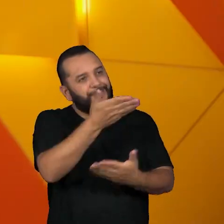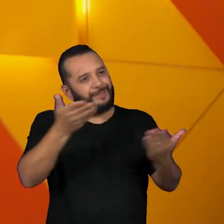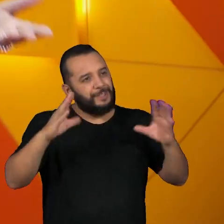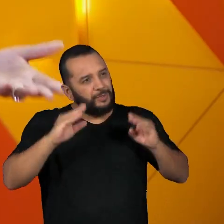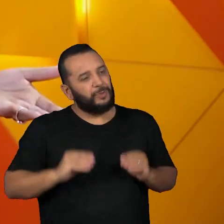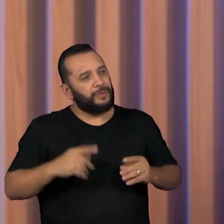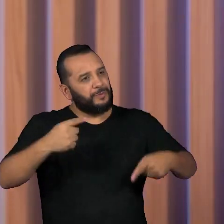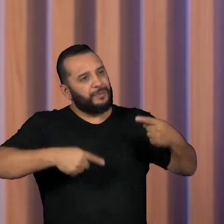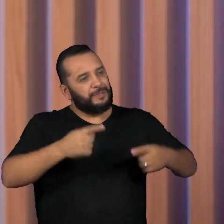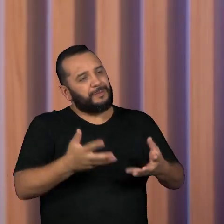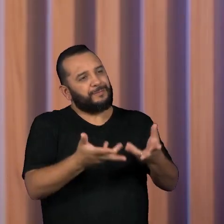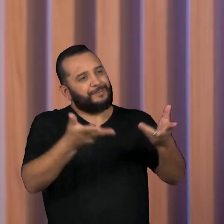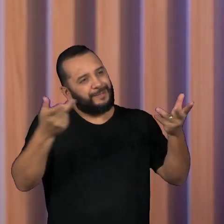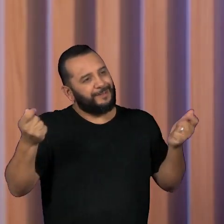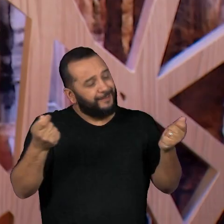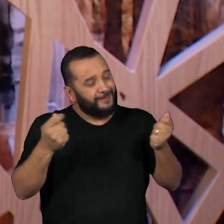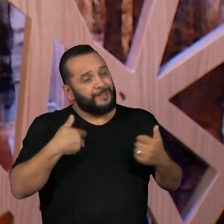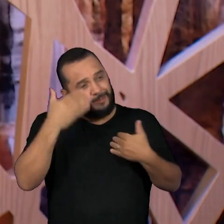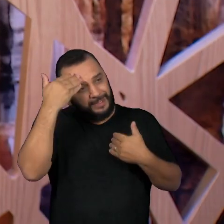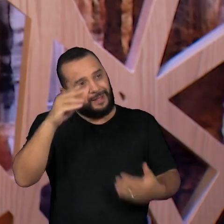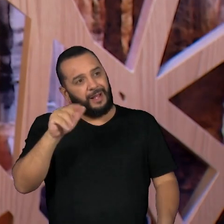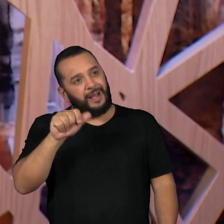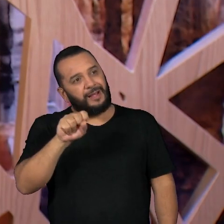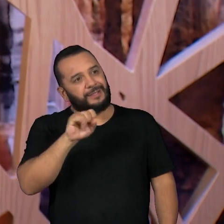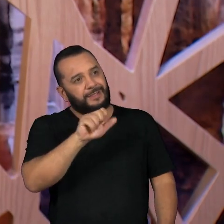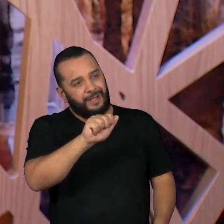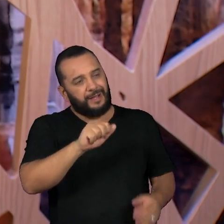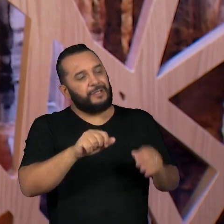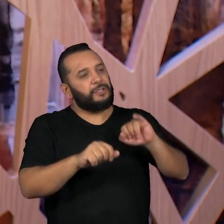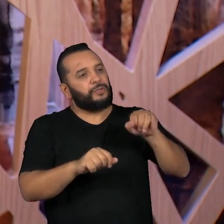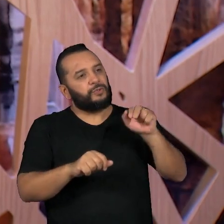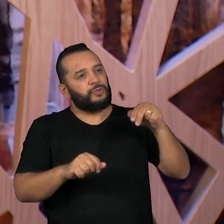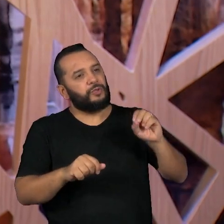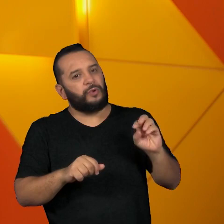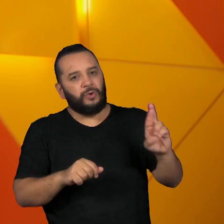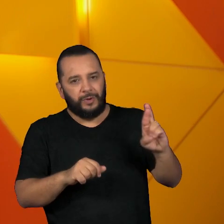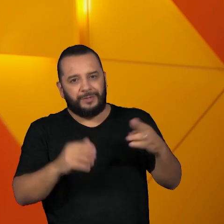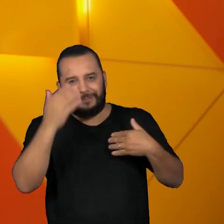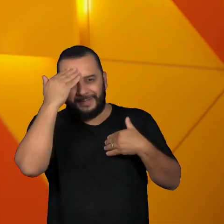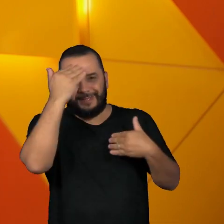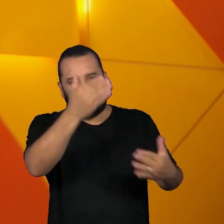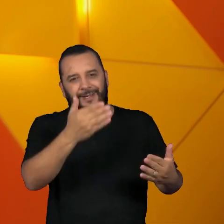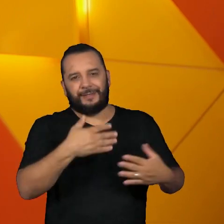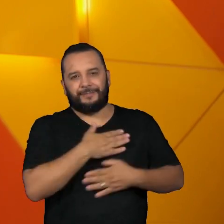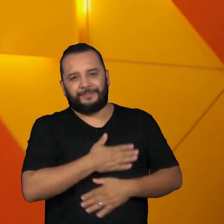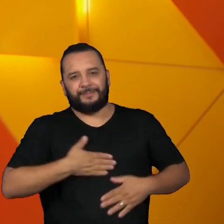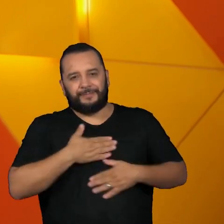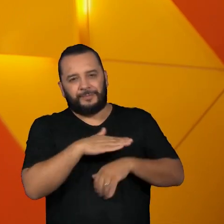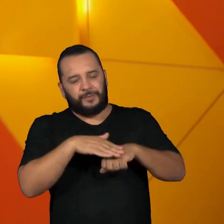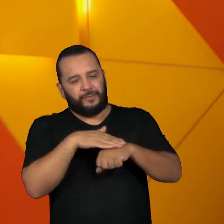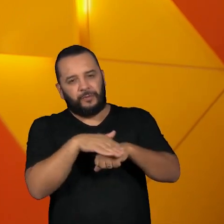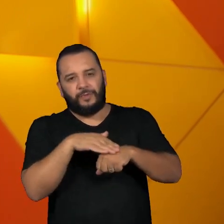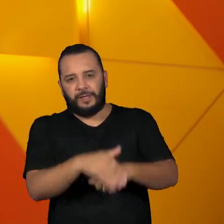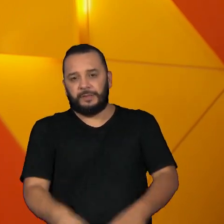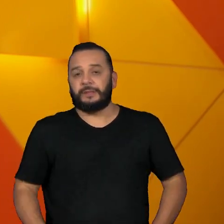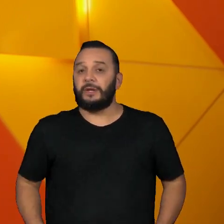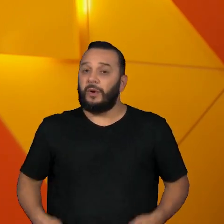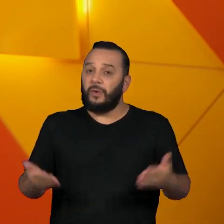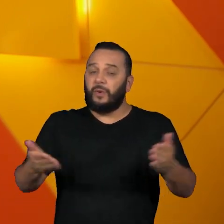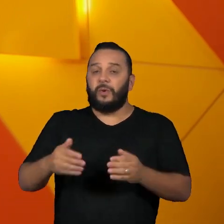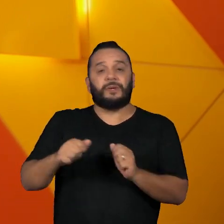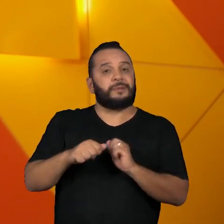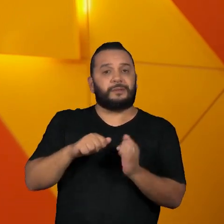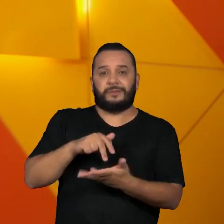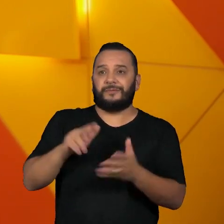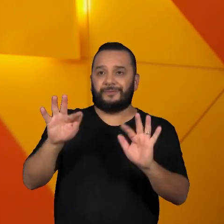fantásticas. Obrigada, Cássia. Obrigada, Cris. Obrigada, Júnior. Foi um prazer imenso essa conversa. E o programa de hoje vai ficando por